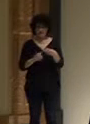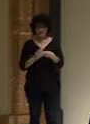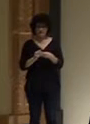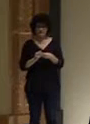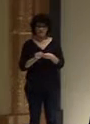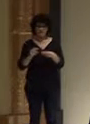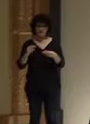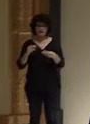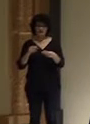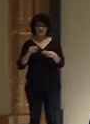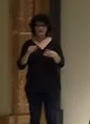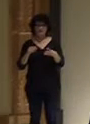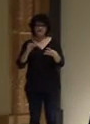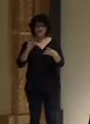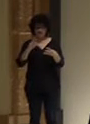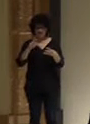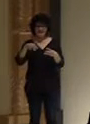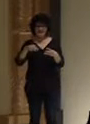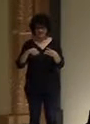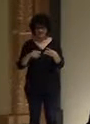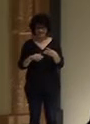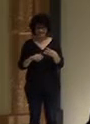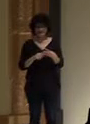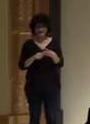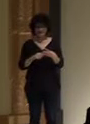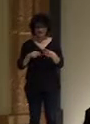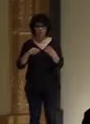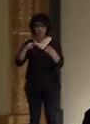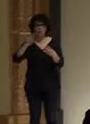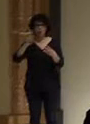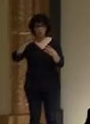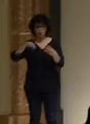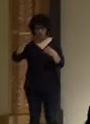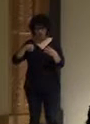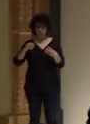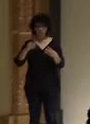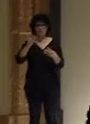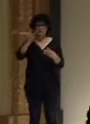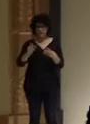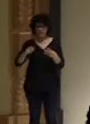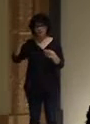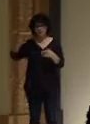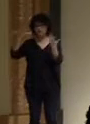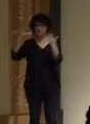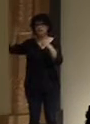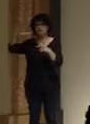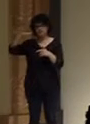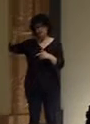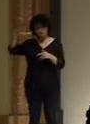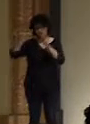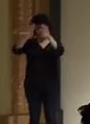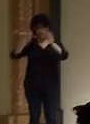Malheiro from Teatro Municipal do Porto, Nuno Carinhas from São João National Theatre, Paula Varanda from General Directorate of the Arts,